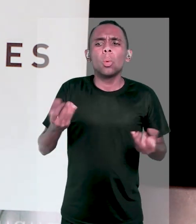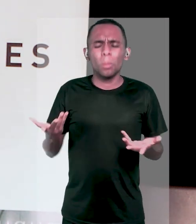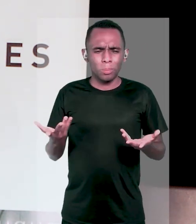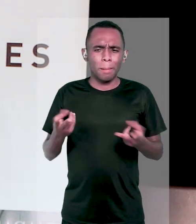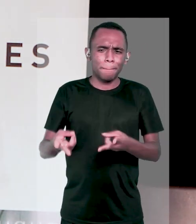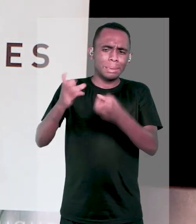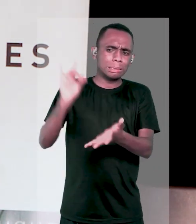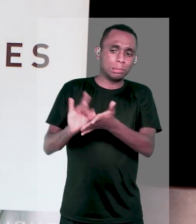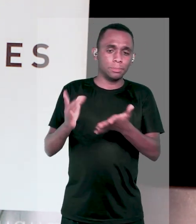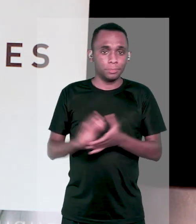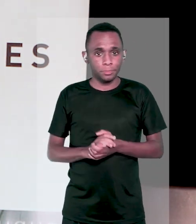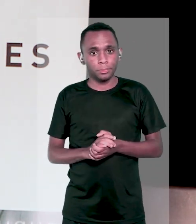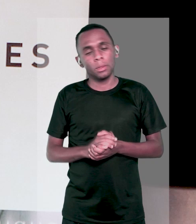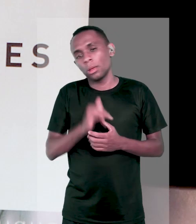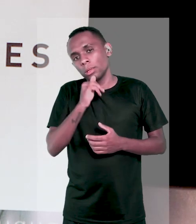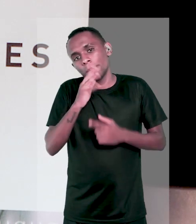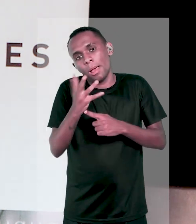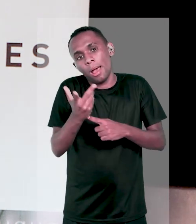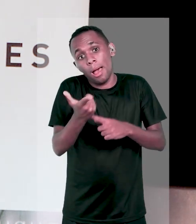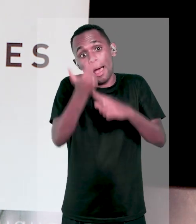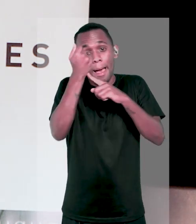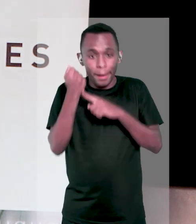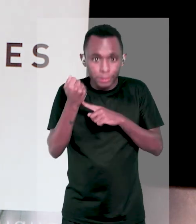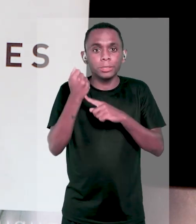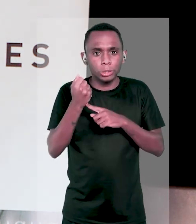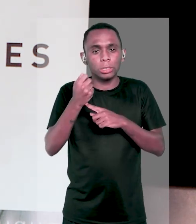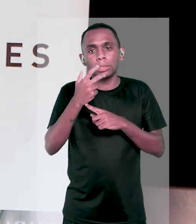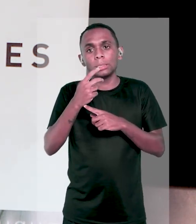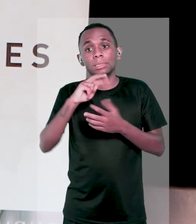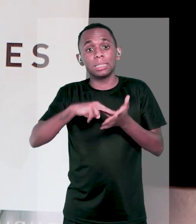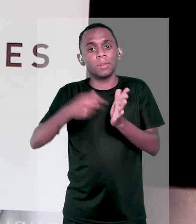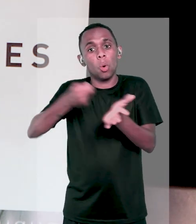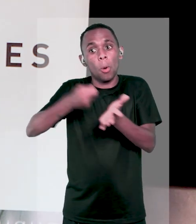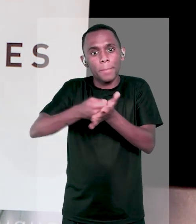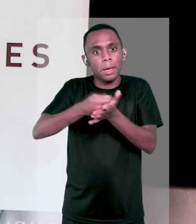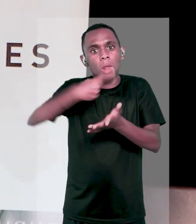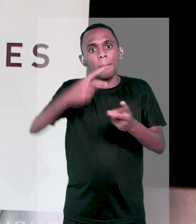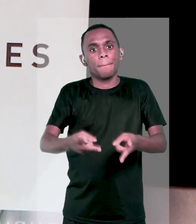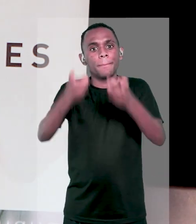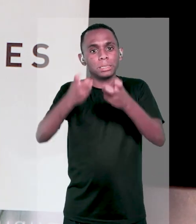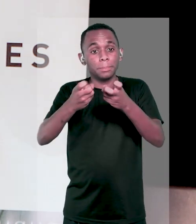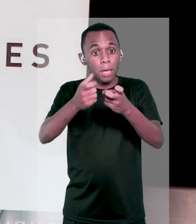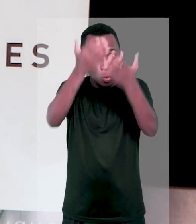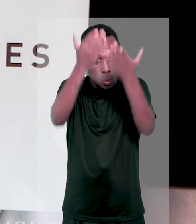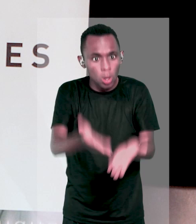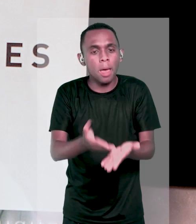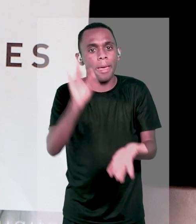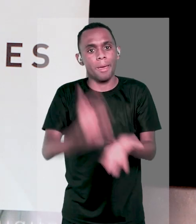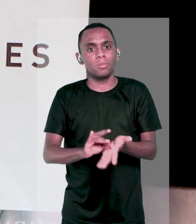abala valores e faz com que o corpo de pura visualidade se transforme em